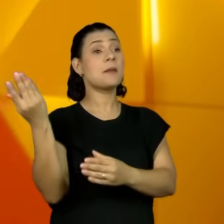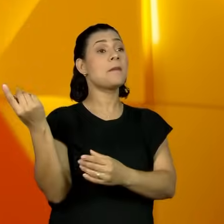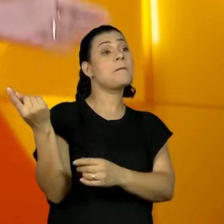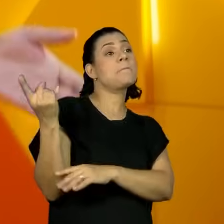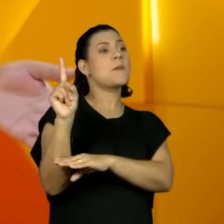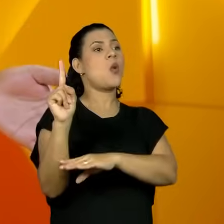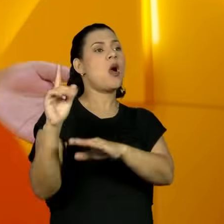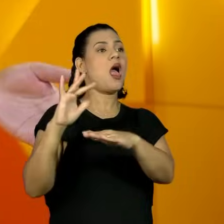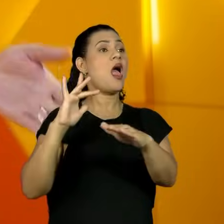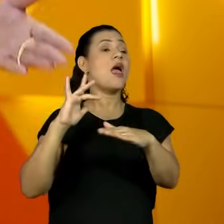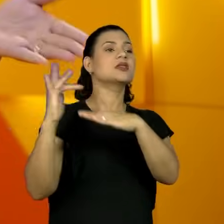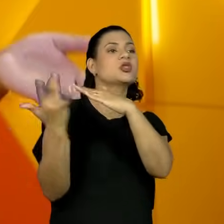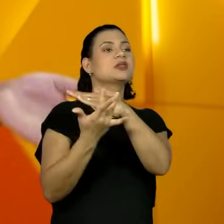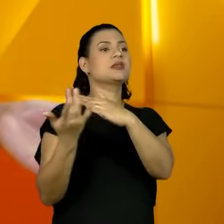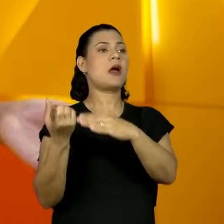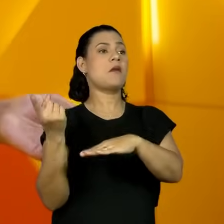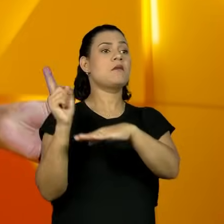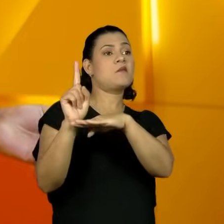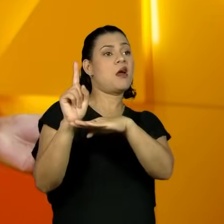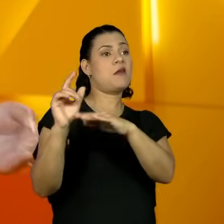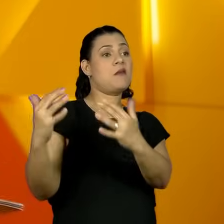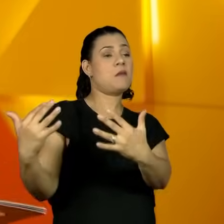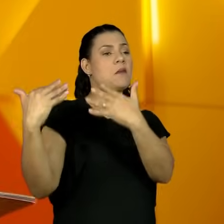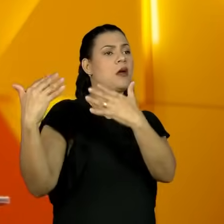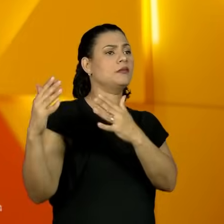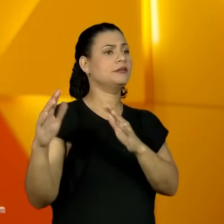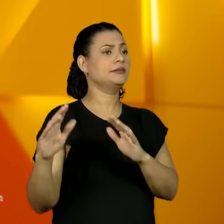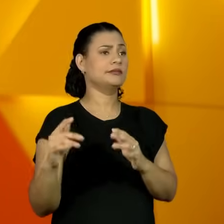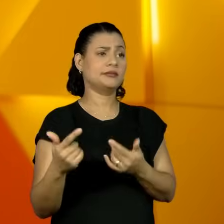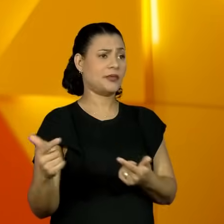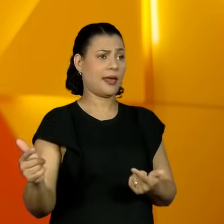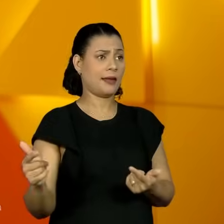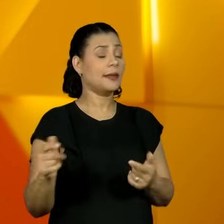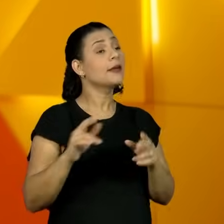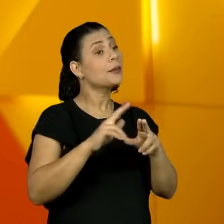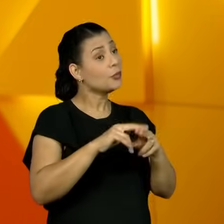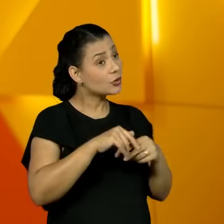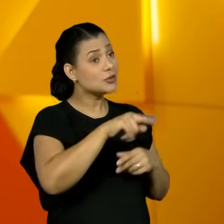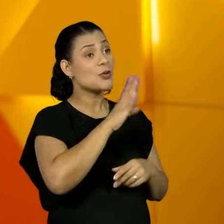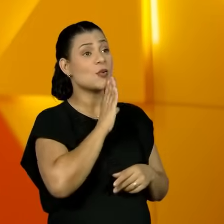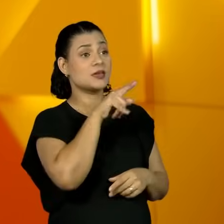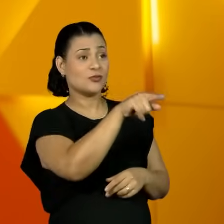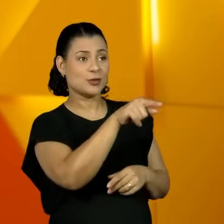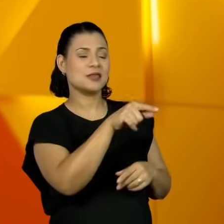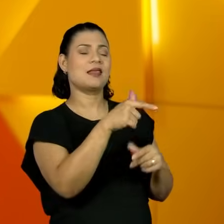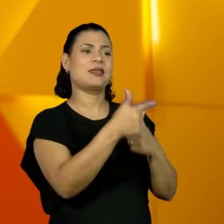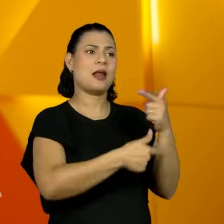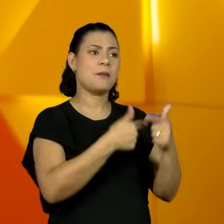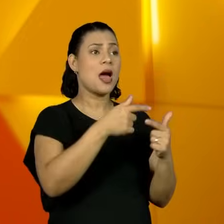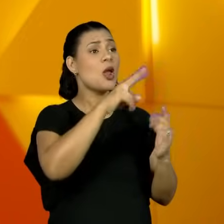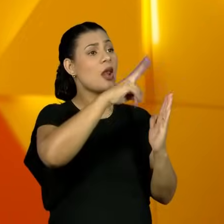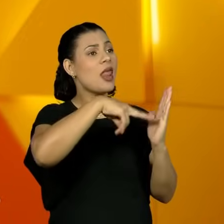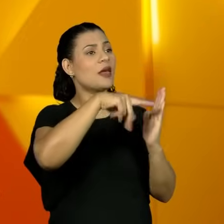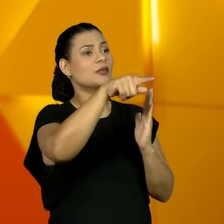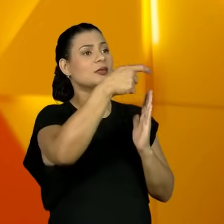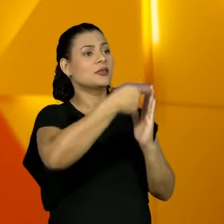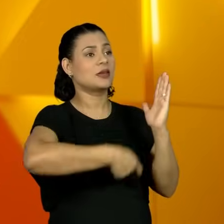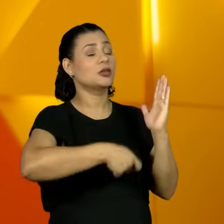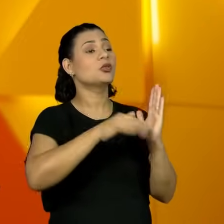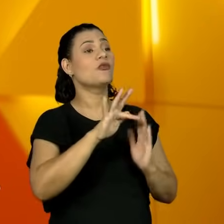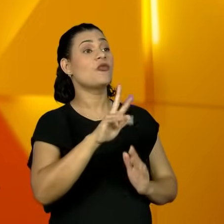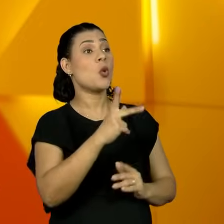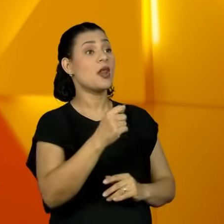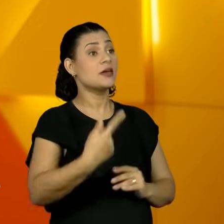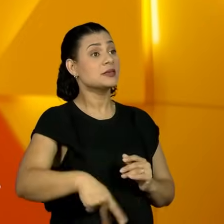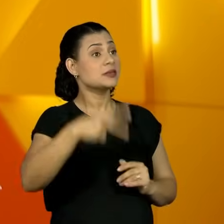televisão, a palavra ostentação nem Não é existe. utilizada, né? Rosane, eu conheci você, o seu trabalho, lendo seus textos na Folha de São Paulo. Você